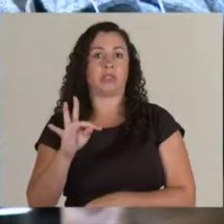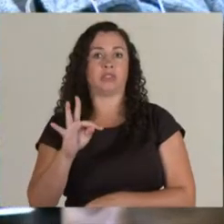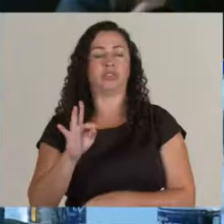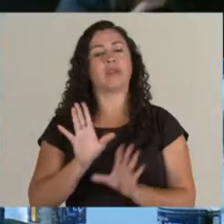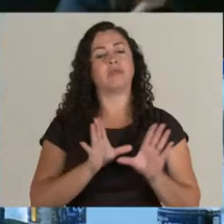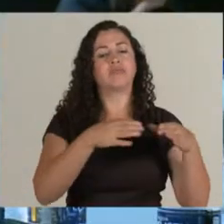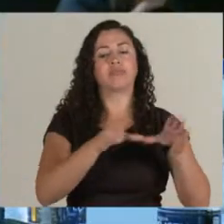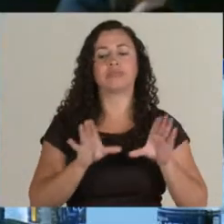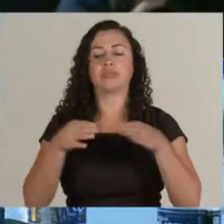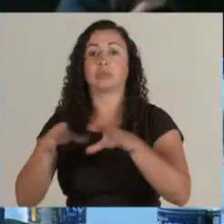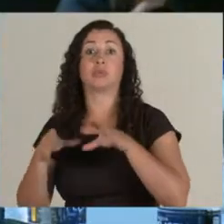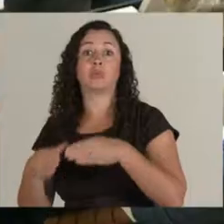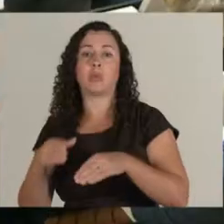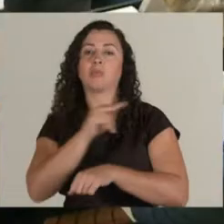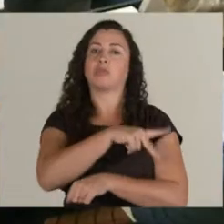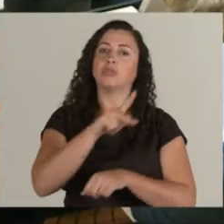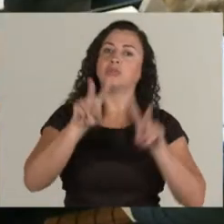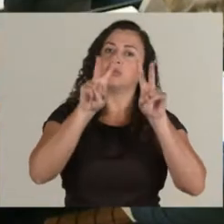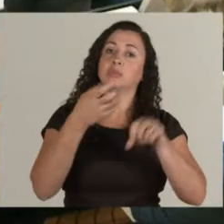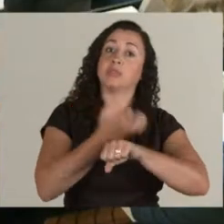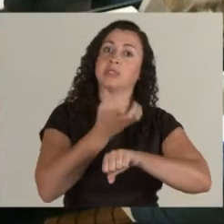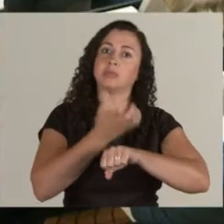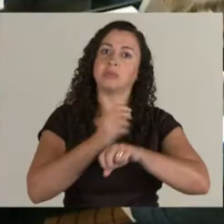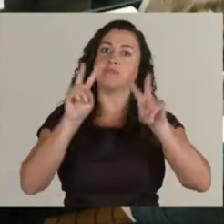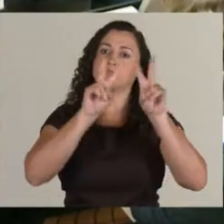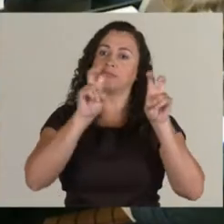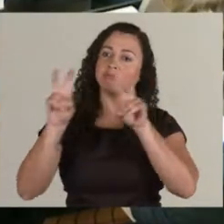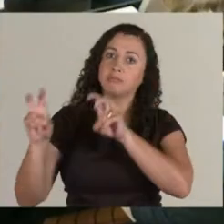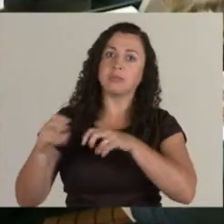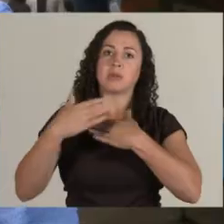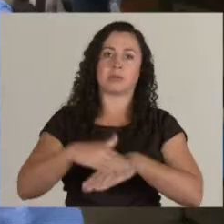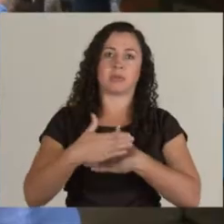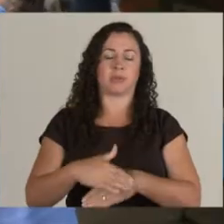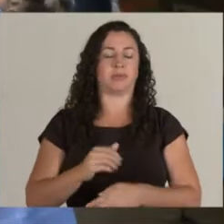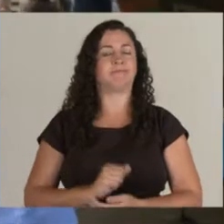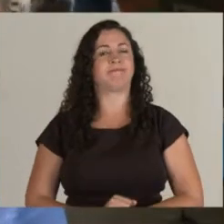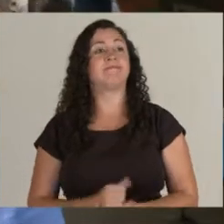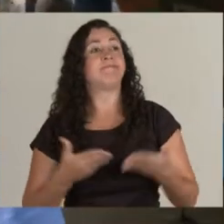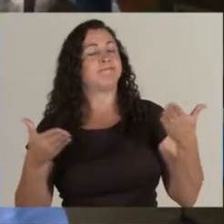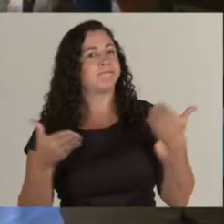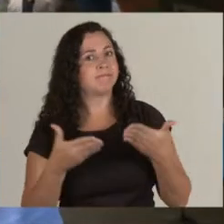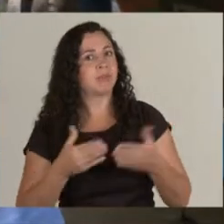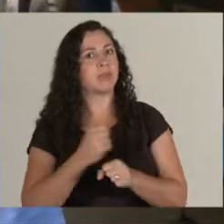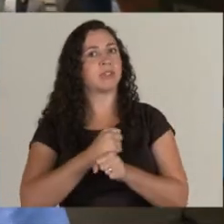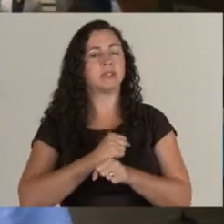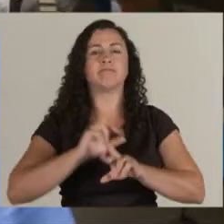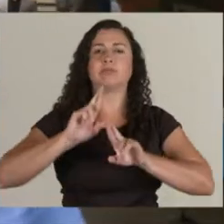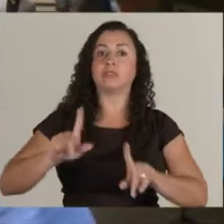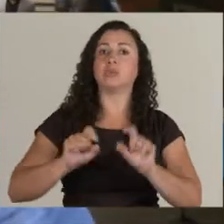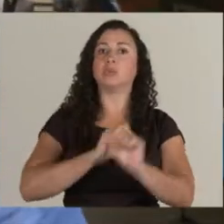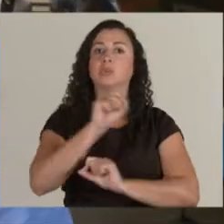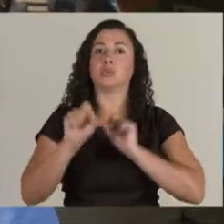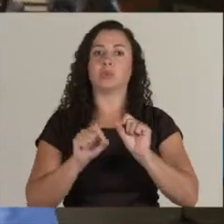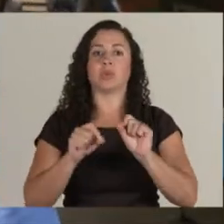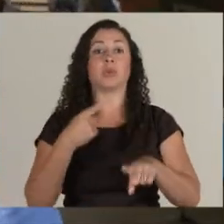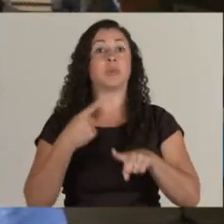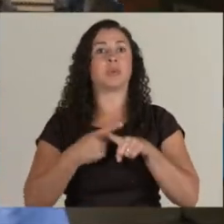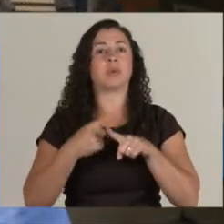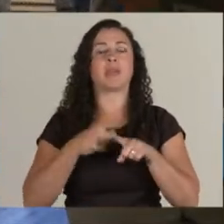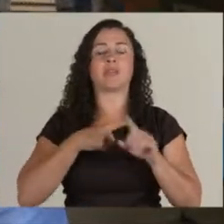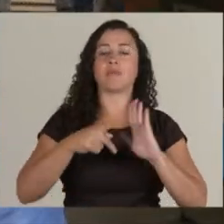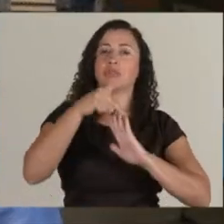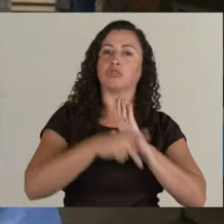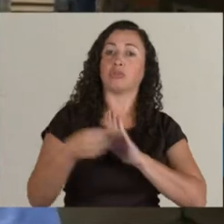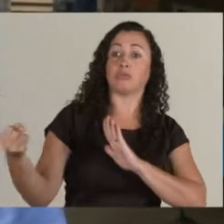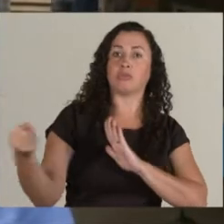por salas de acordo com cada disciplina abordada nas provas. O diferencial desse ano é exatamente como a gente também está fazendo parte